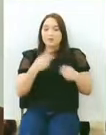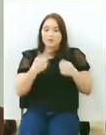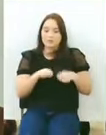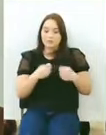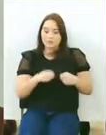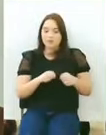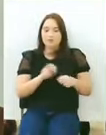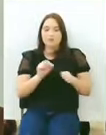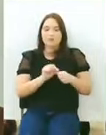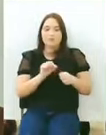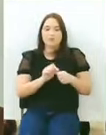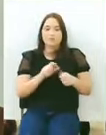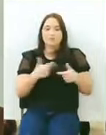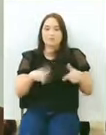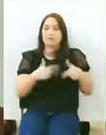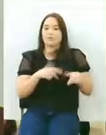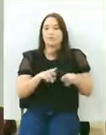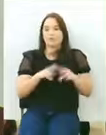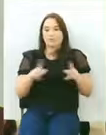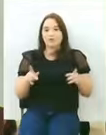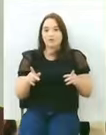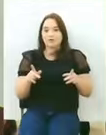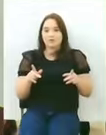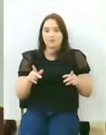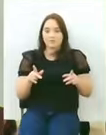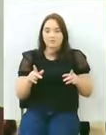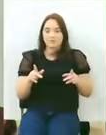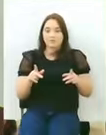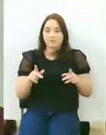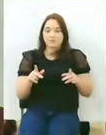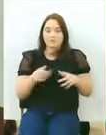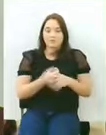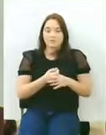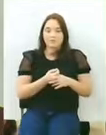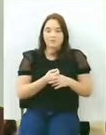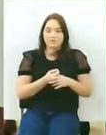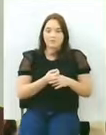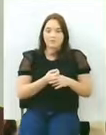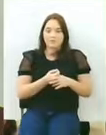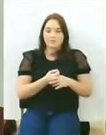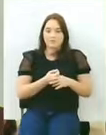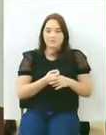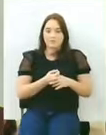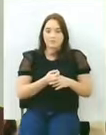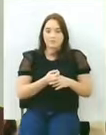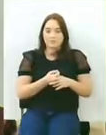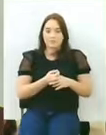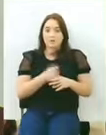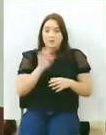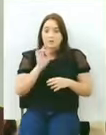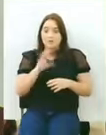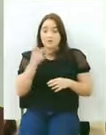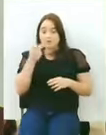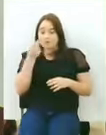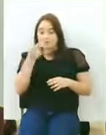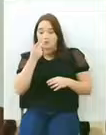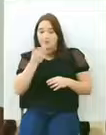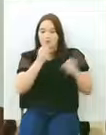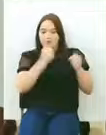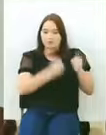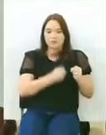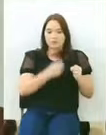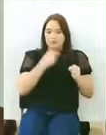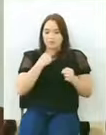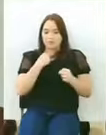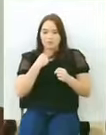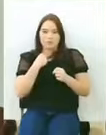nós precisamos diversificar o trabalho. Não simplesmente começar a dizer quem pode e quem não